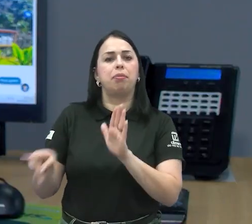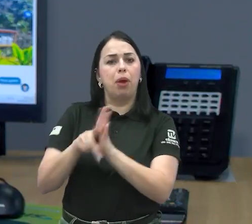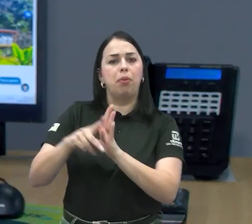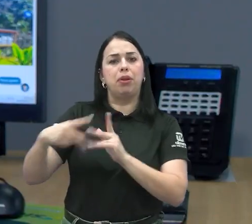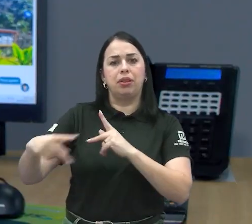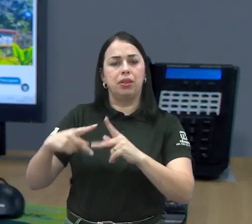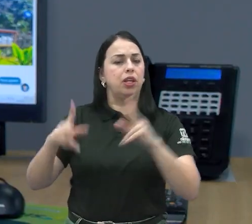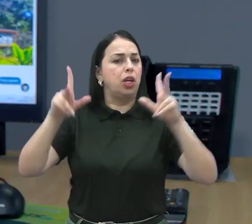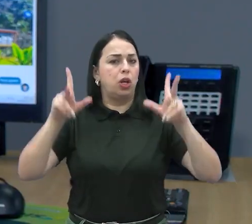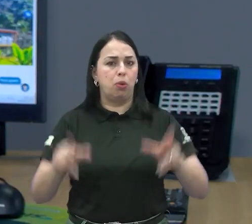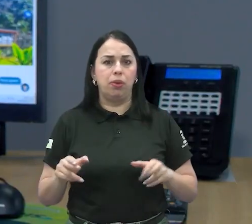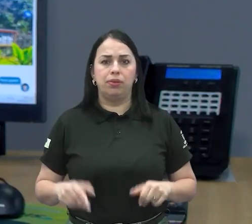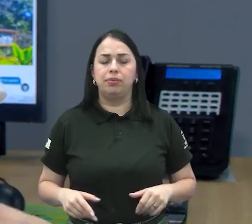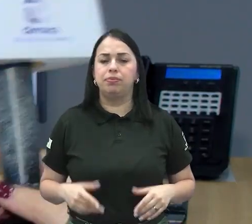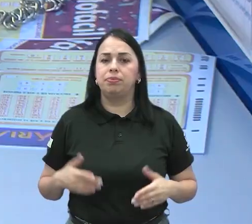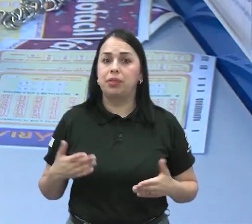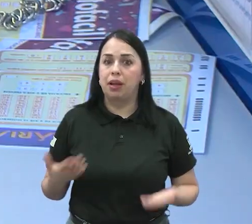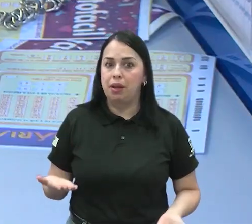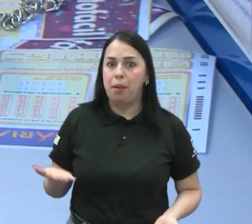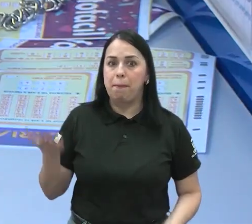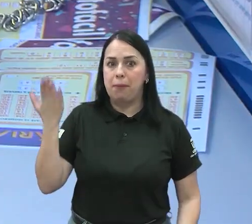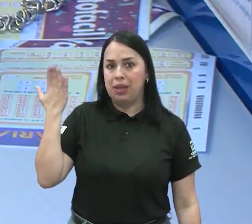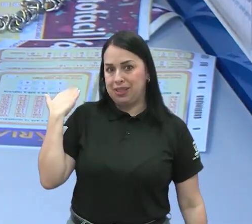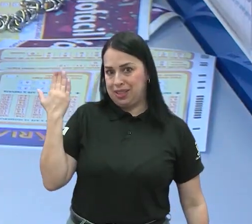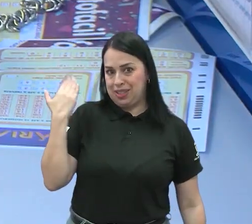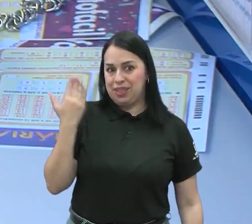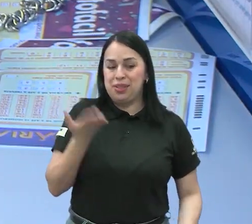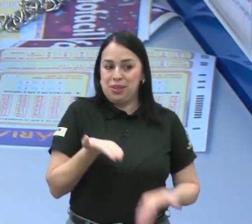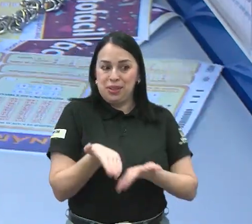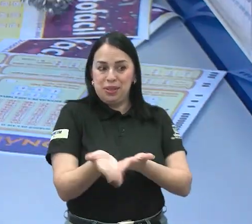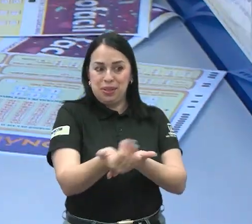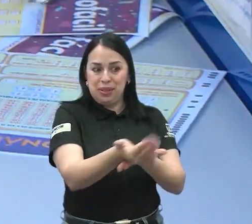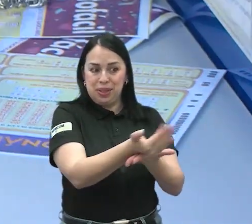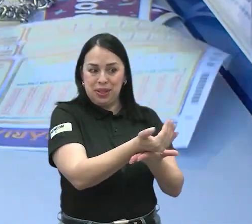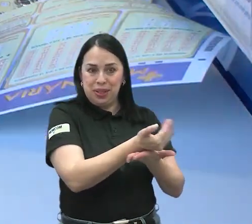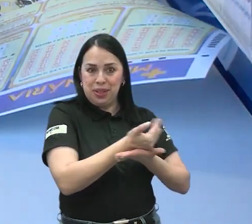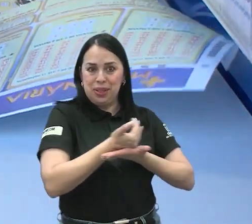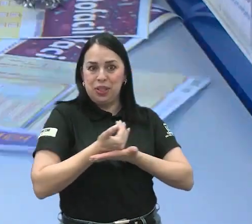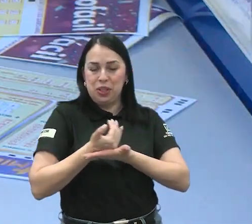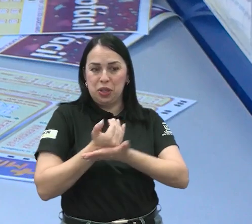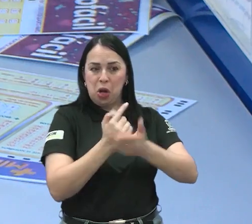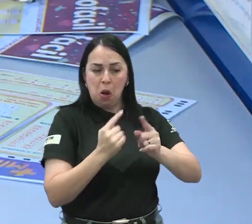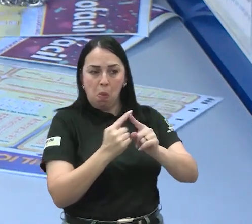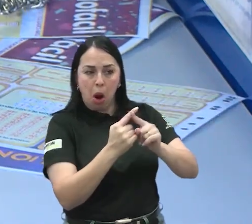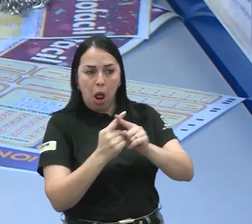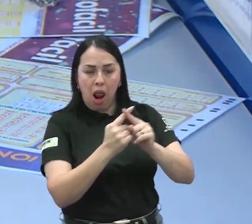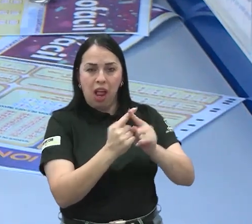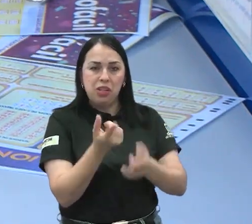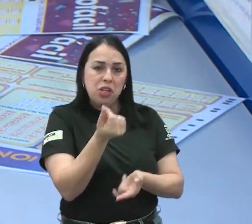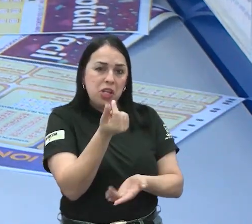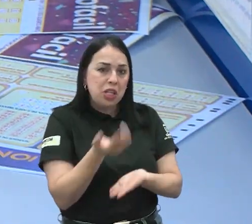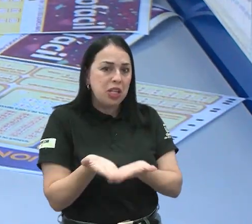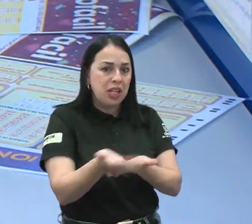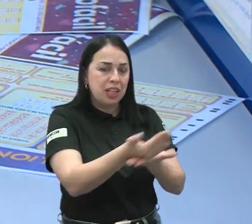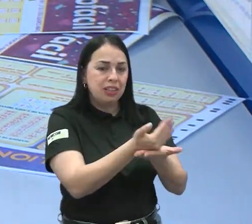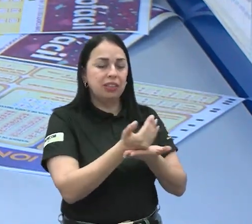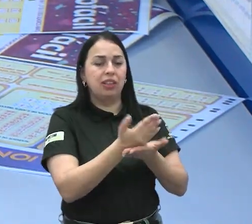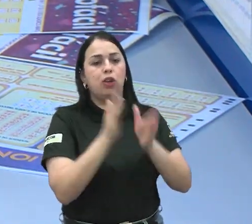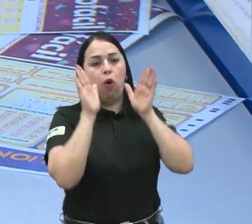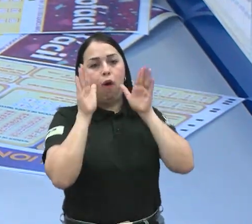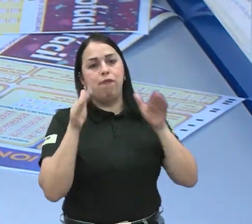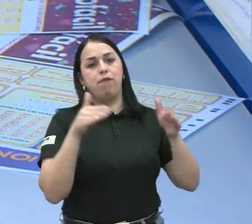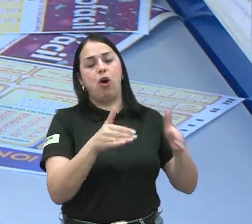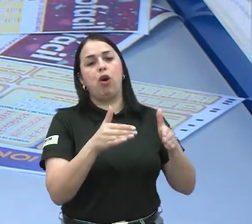o município os mesmos jogos. Antes, a arrecadação de receitas vindas dos jogos lotéricos era de